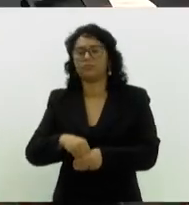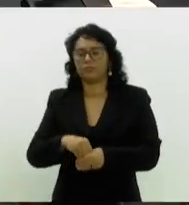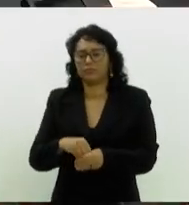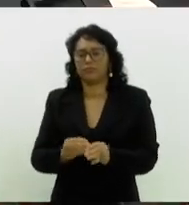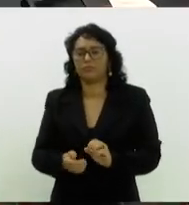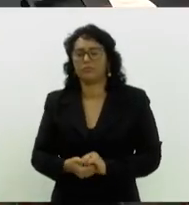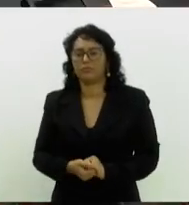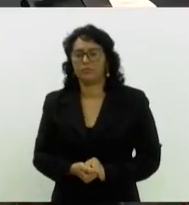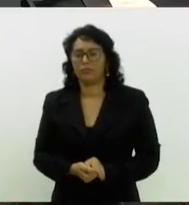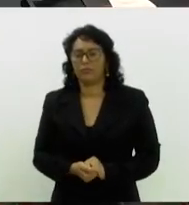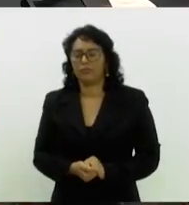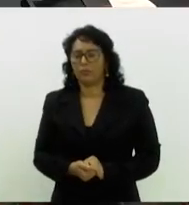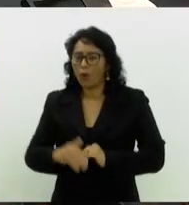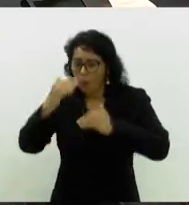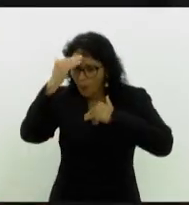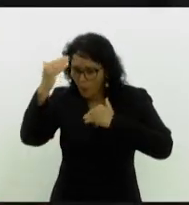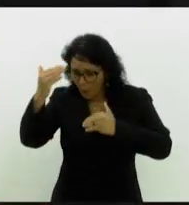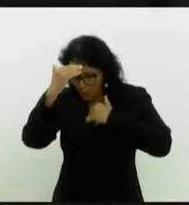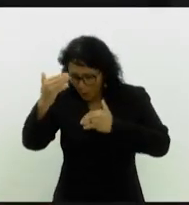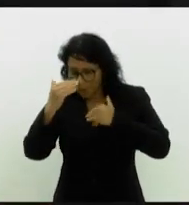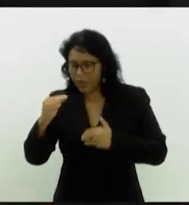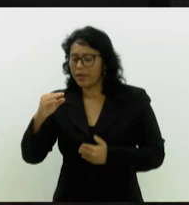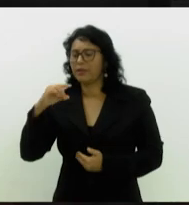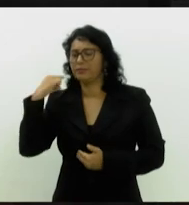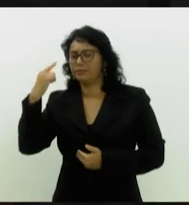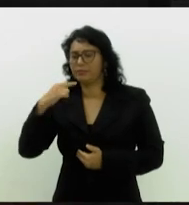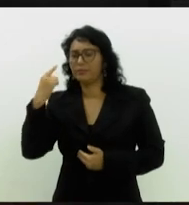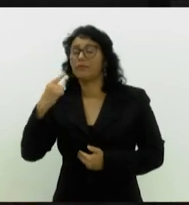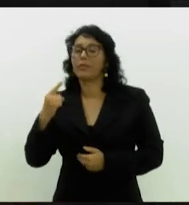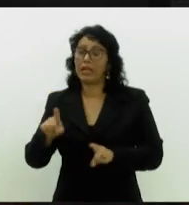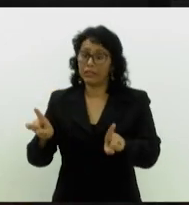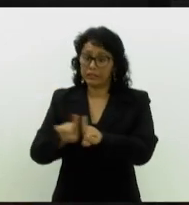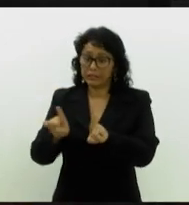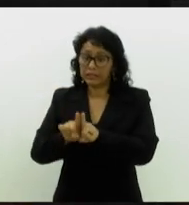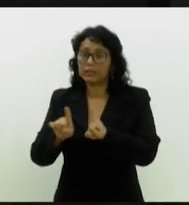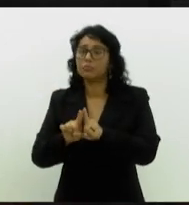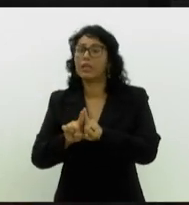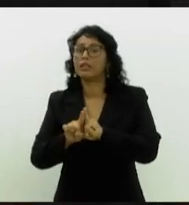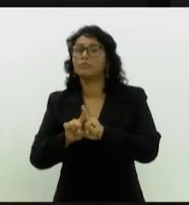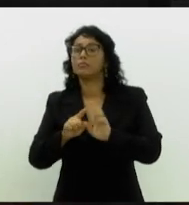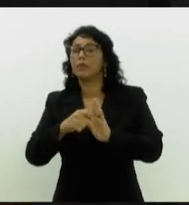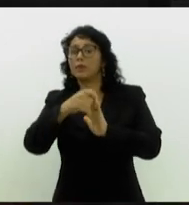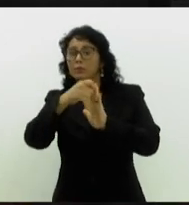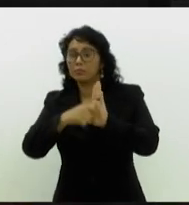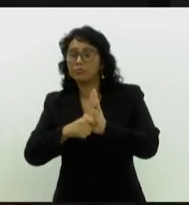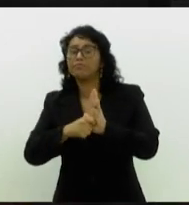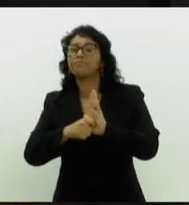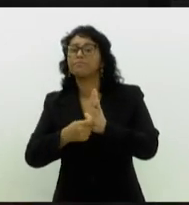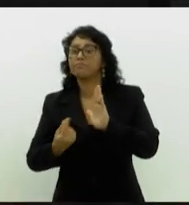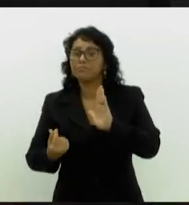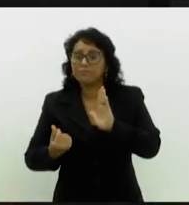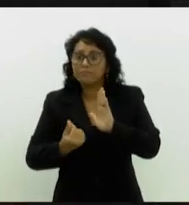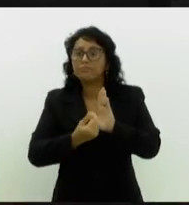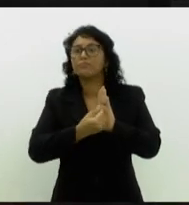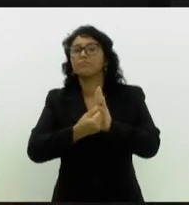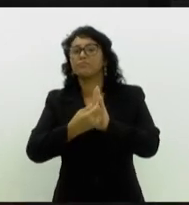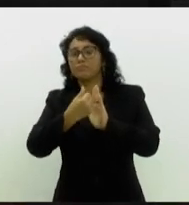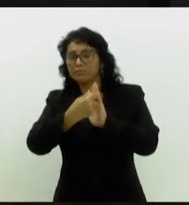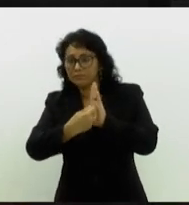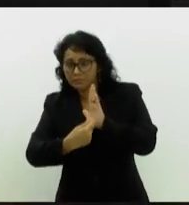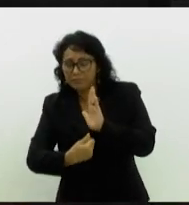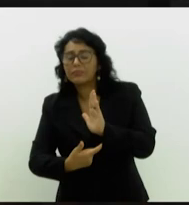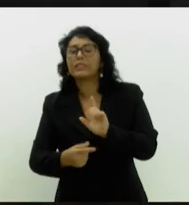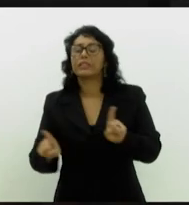ata Obrigado Deputado pela comissão de orçamento Finanças fiscalização financeira e controle Deputado André